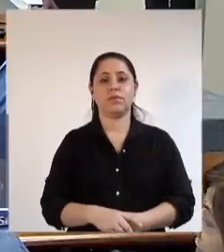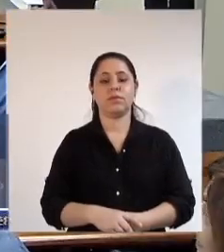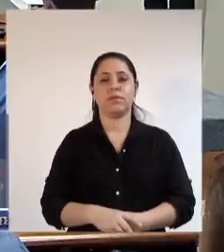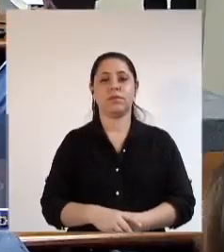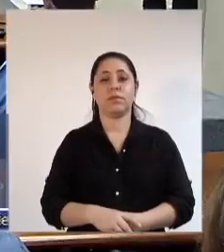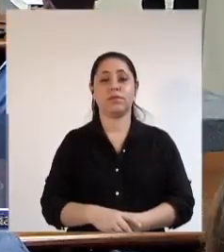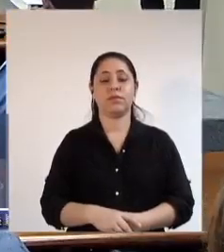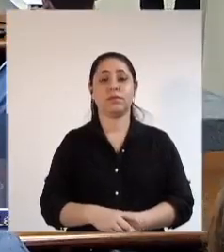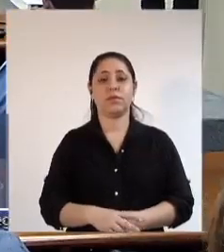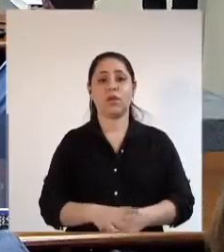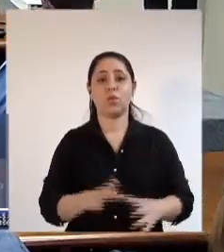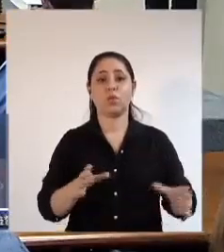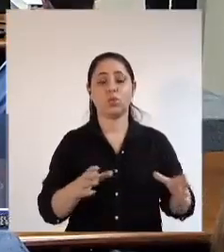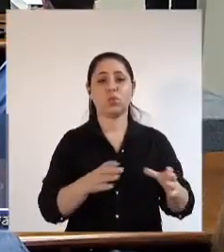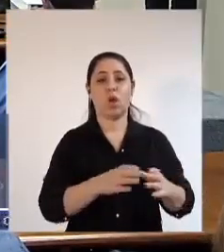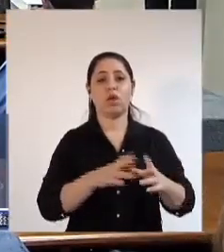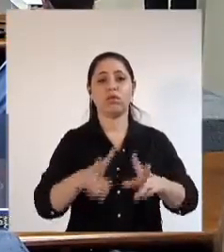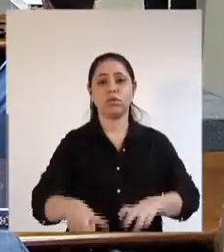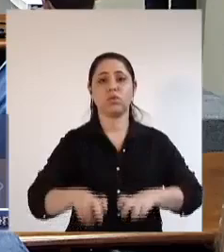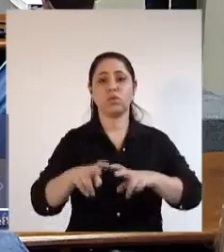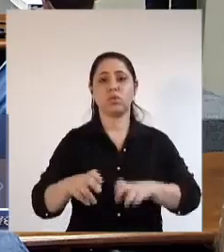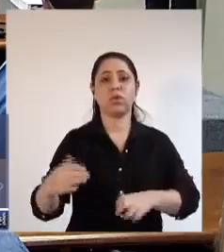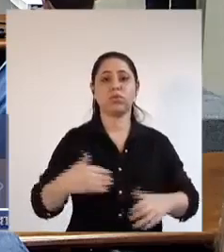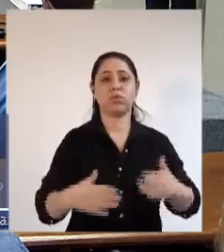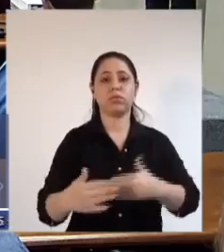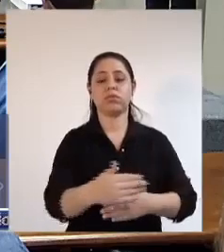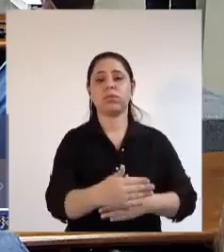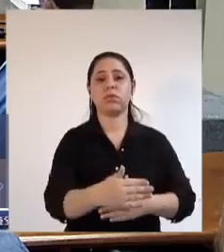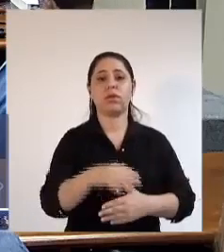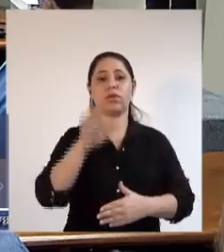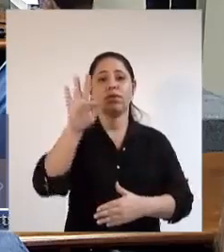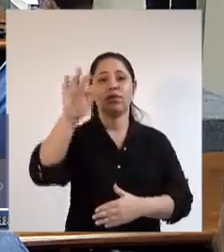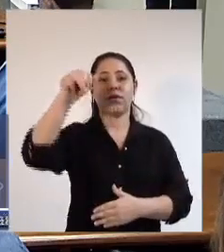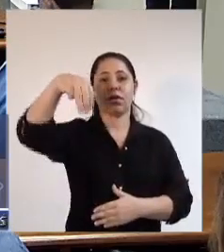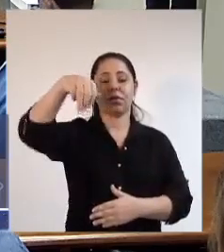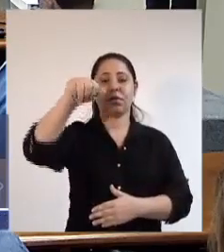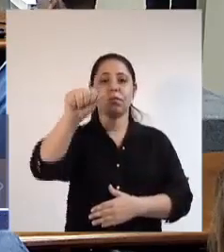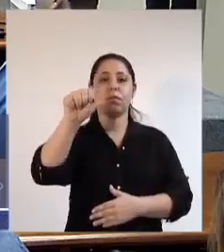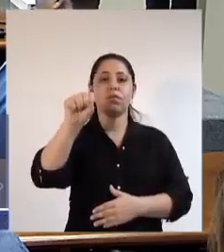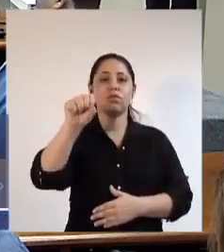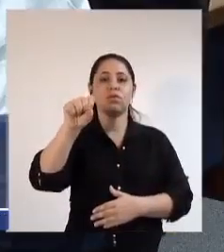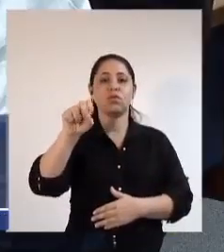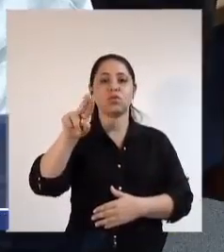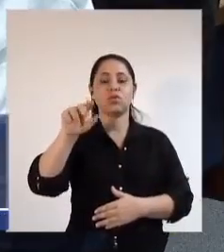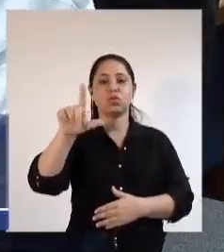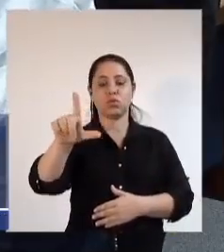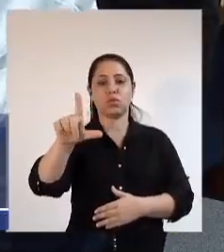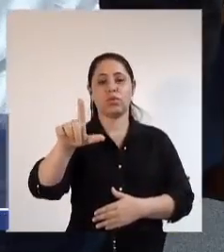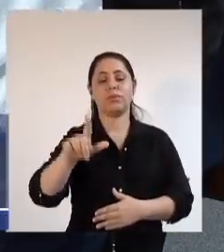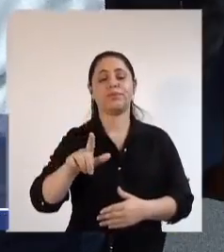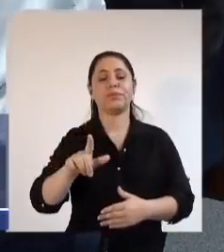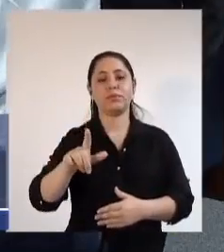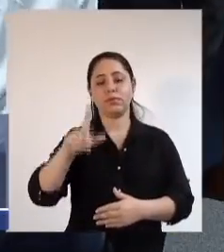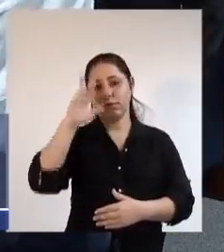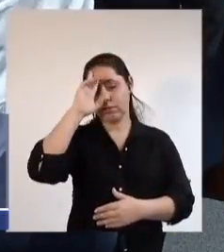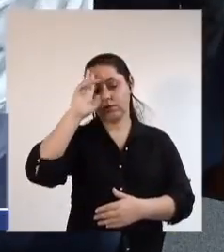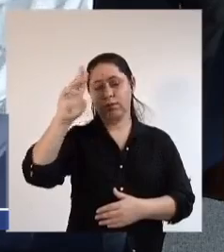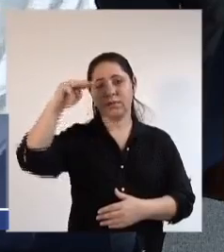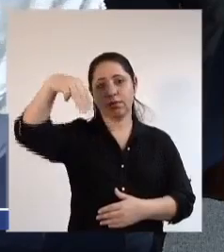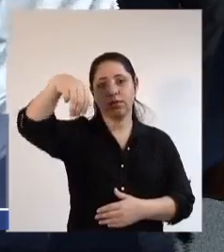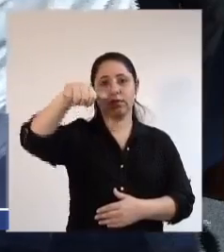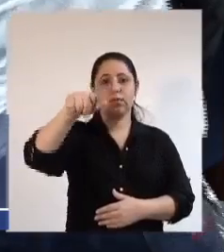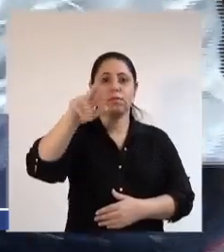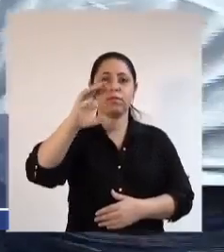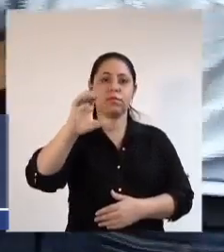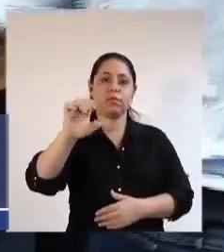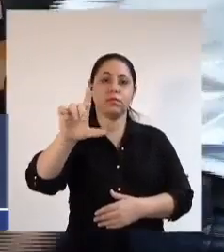pela federação da agricultura e pecuária de mato grosso do sul famasul titular marcelo bertoni e suplente danielle coelho